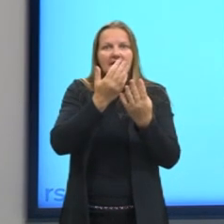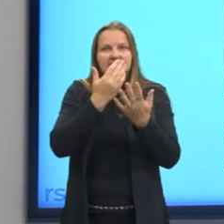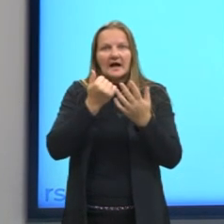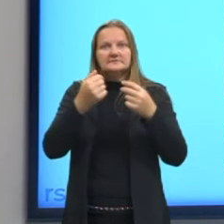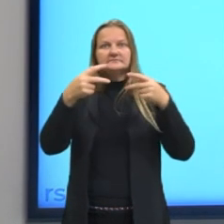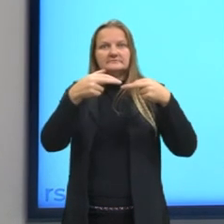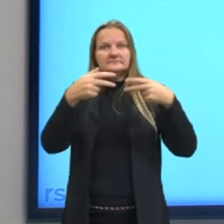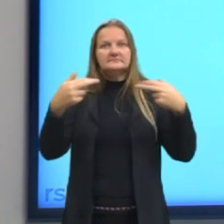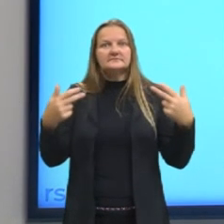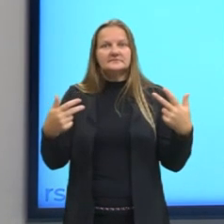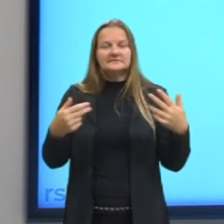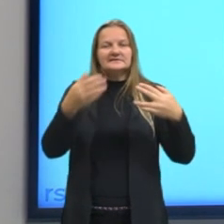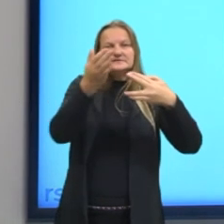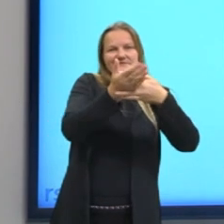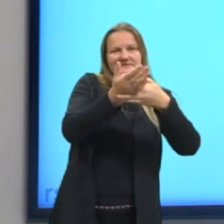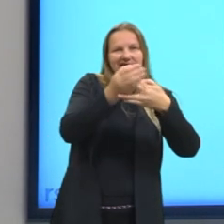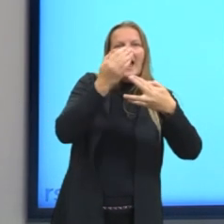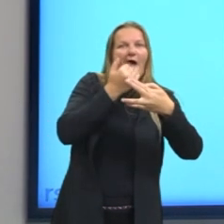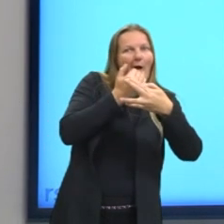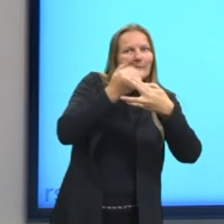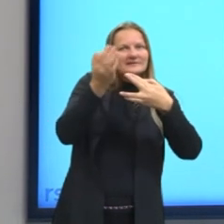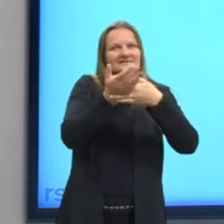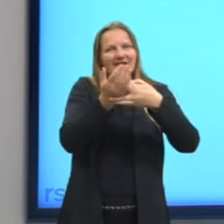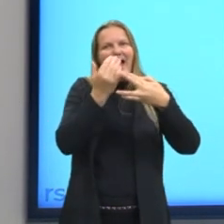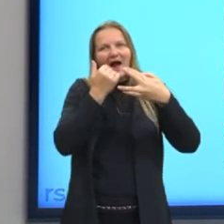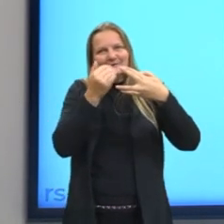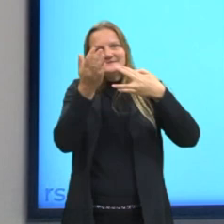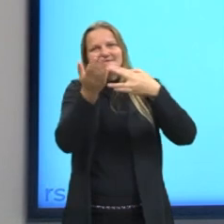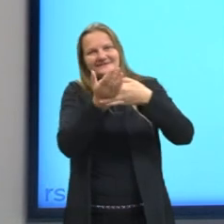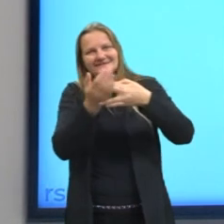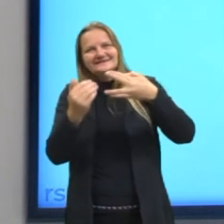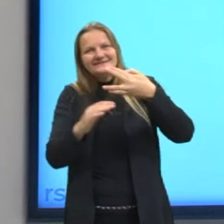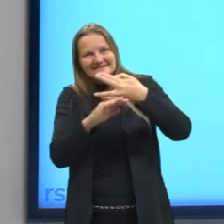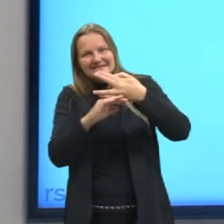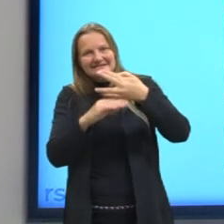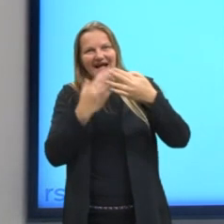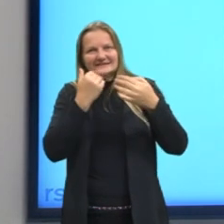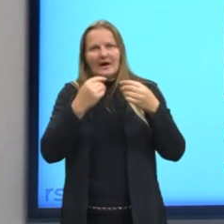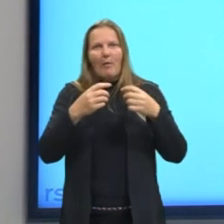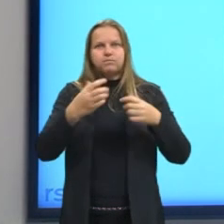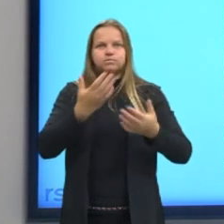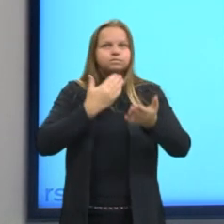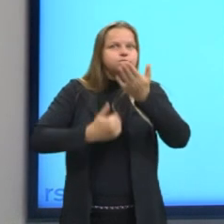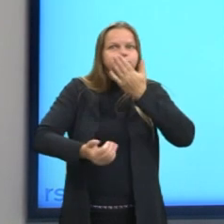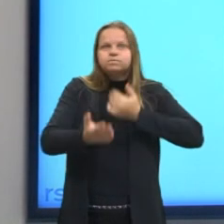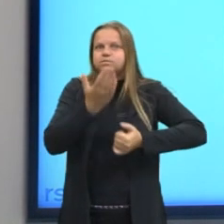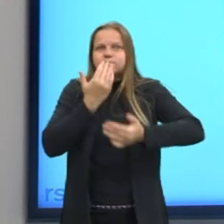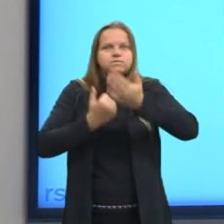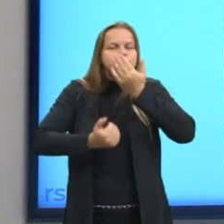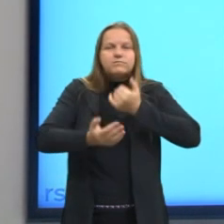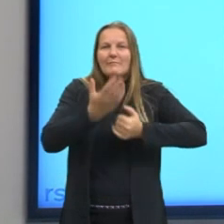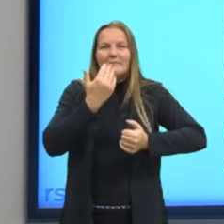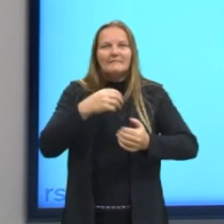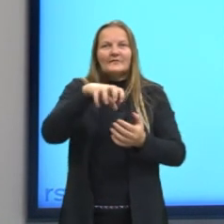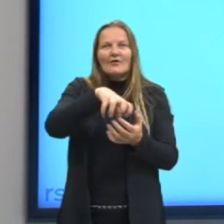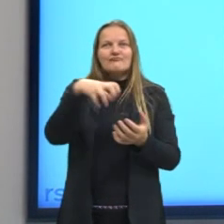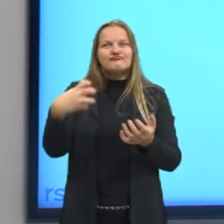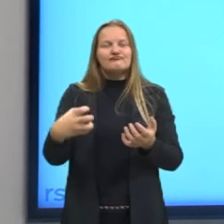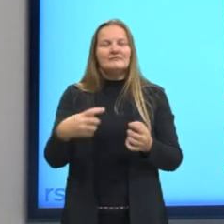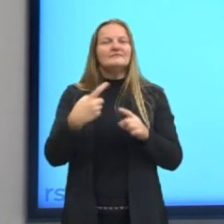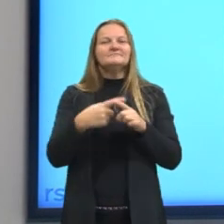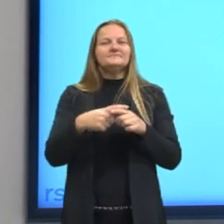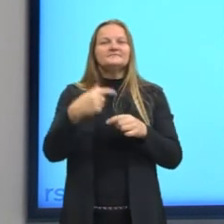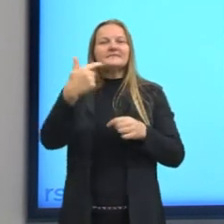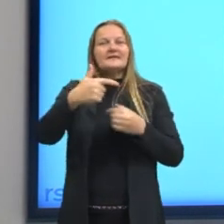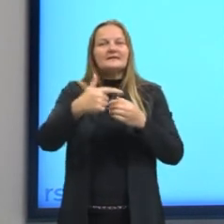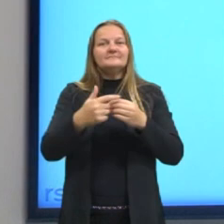entre as refeições e aparece ele aqui no cantinho né uma mesa farta aqui a gente pode ver que o